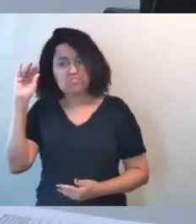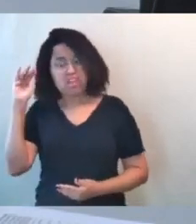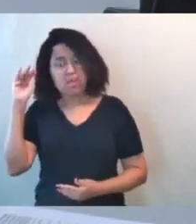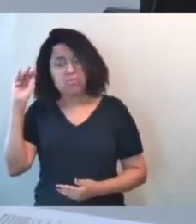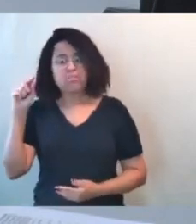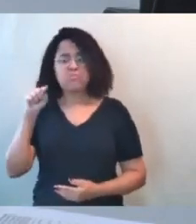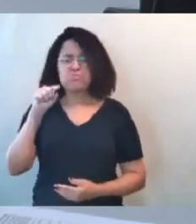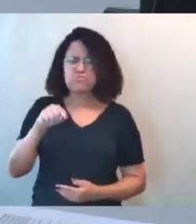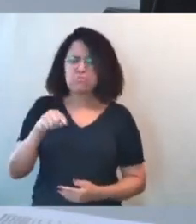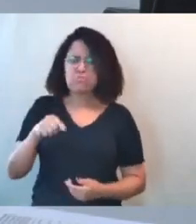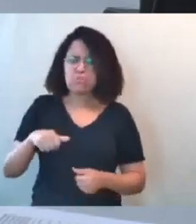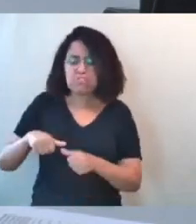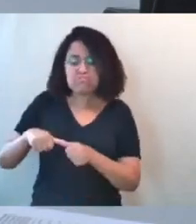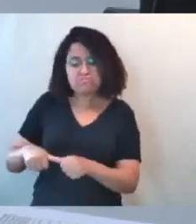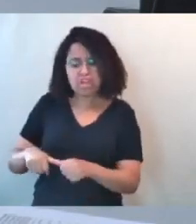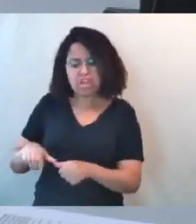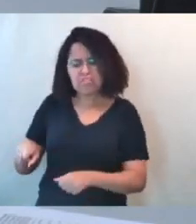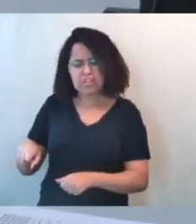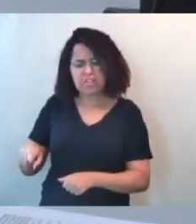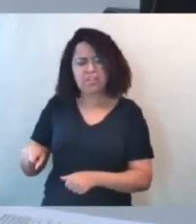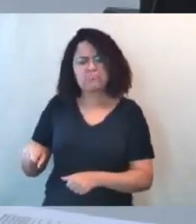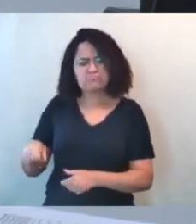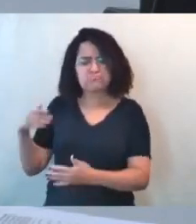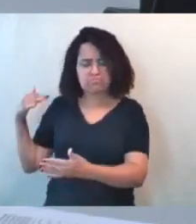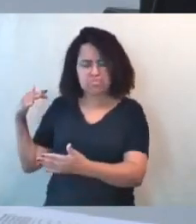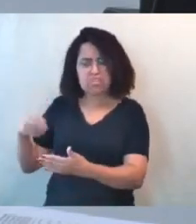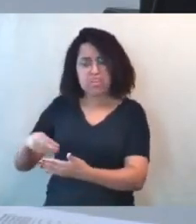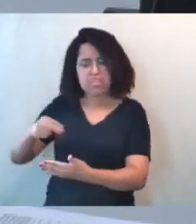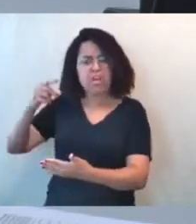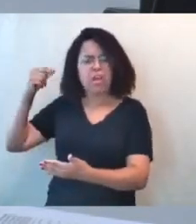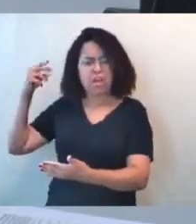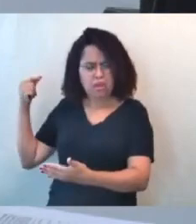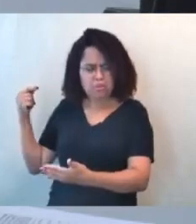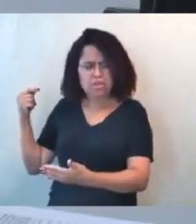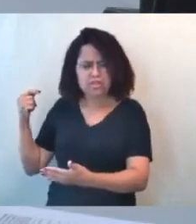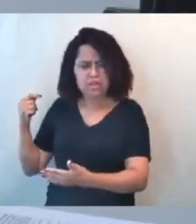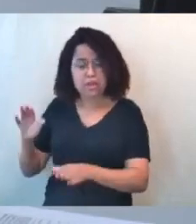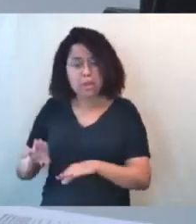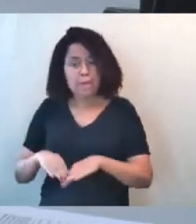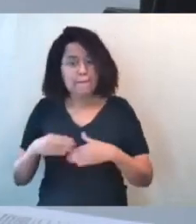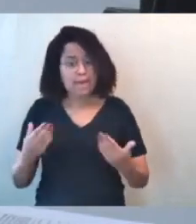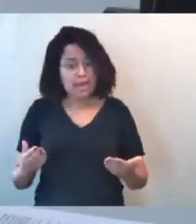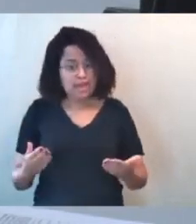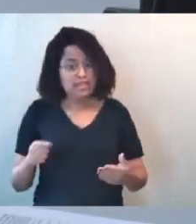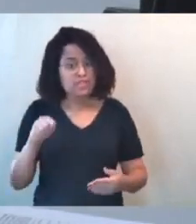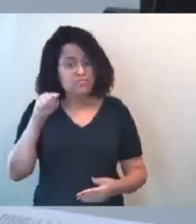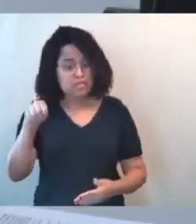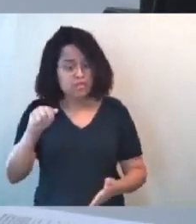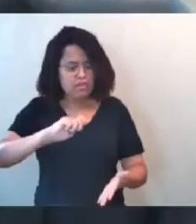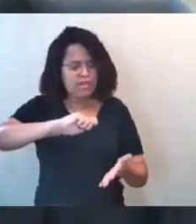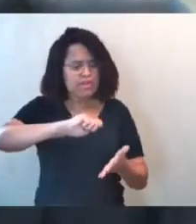como eu já fiz em várias outras oportunidades, mas é o senhor quem assina, aí o senhor não sabe me responder.